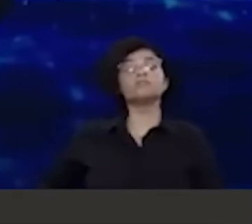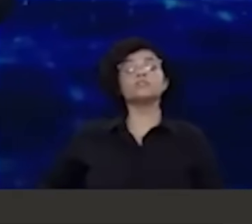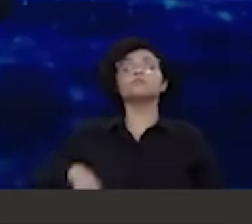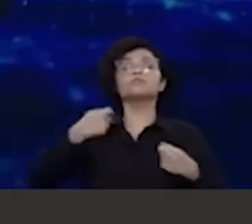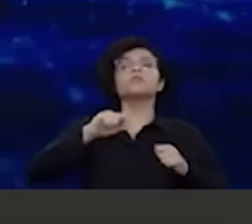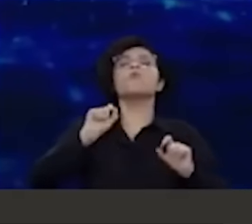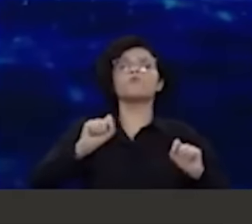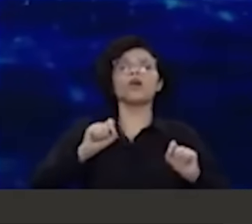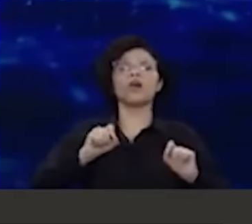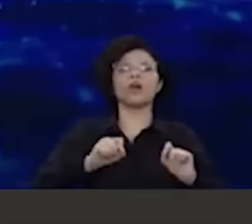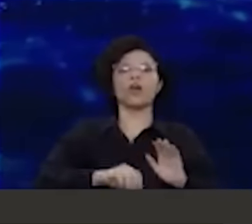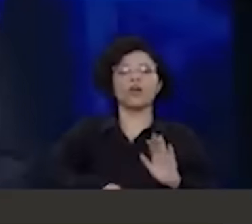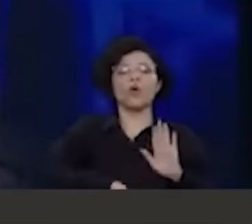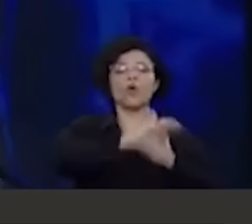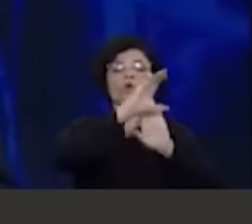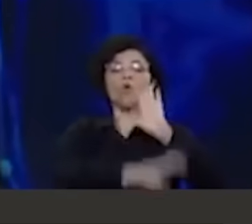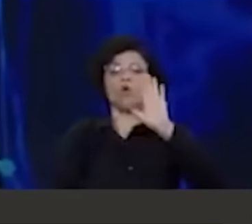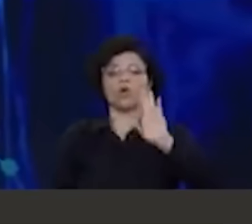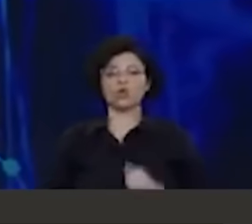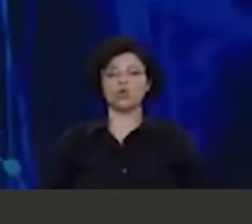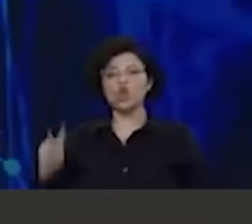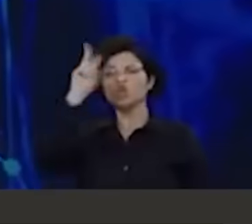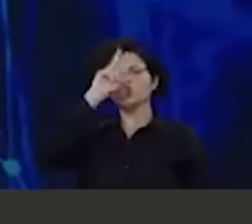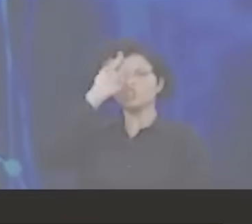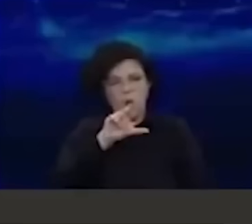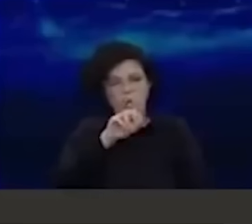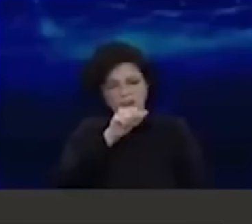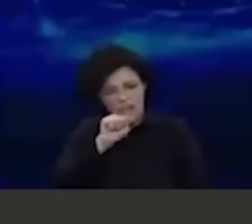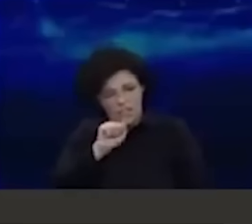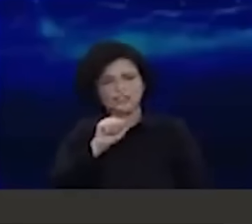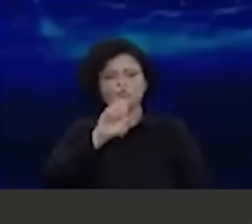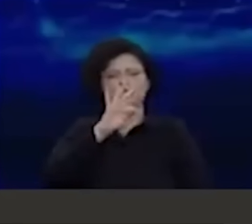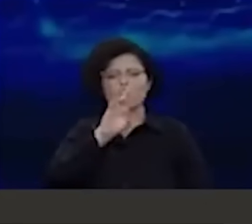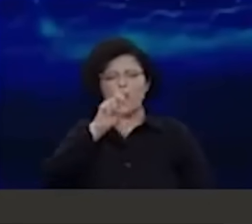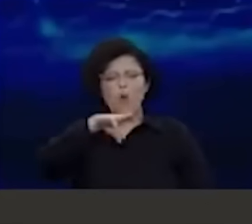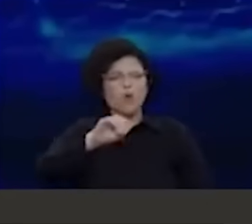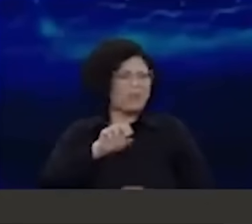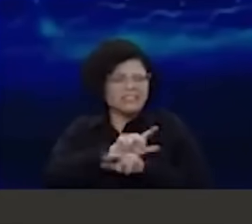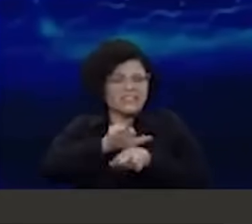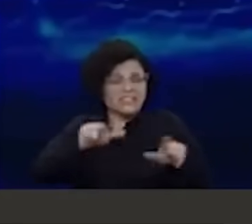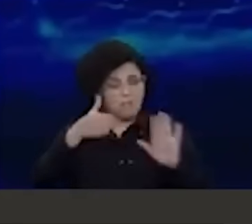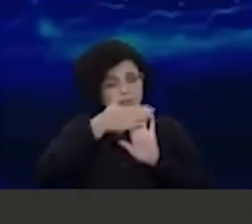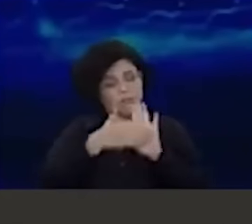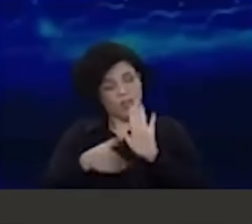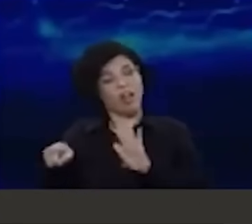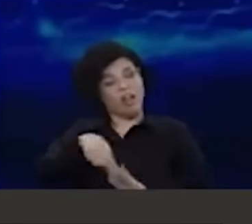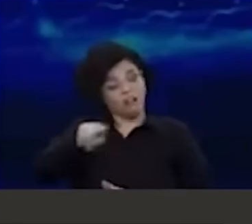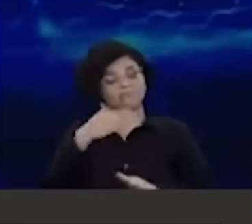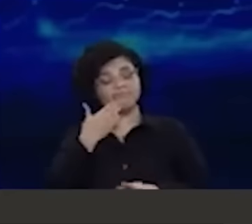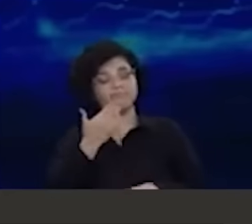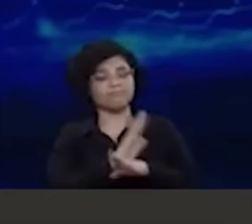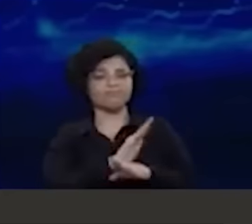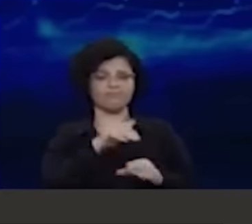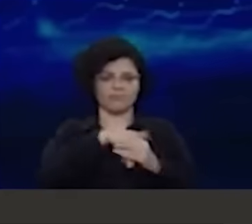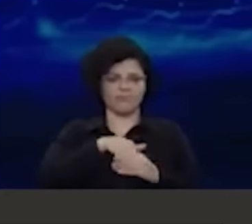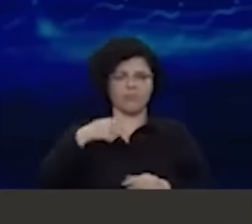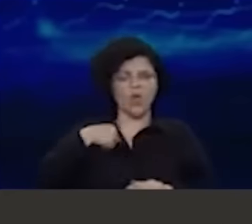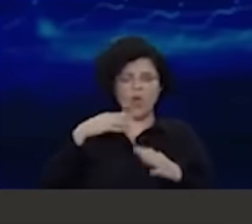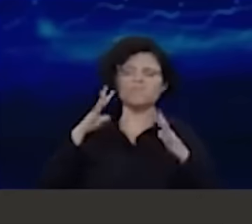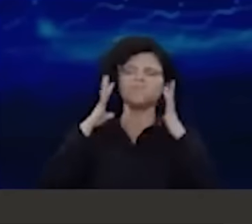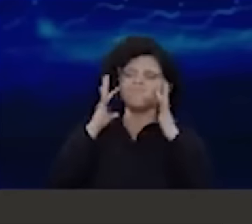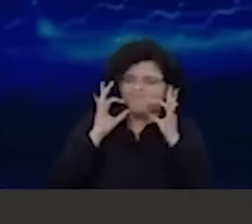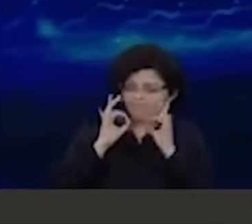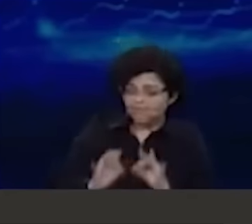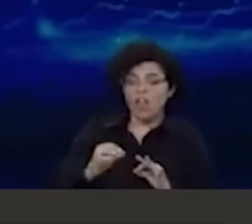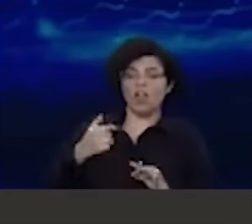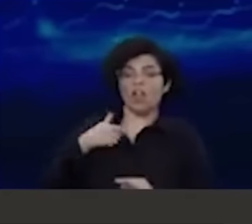currículo. As pessoas têm que ter história, têm que ter biografia. Eu estou convencido que tentar mexer na Suprema Corte para colocar